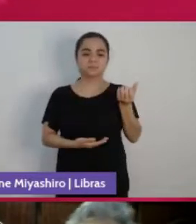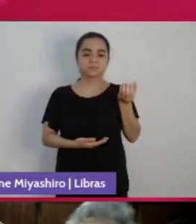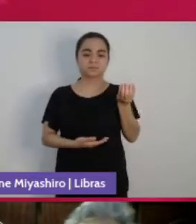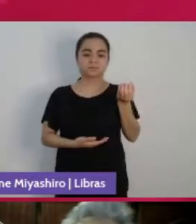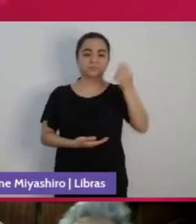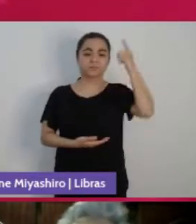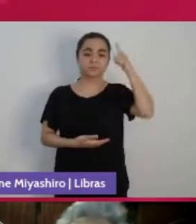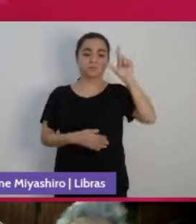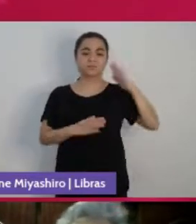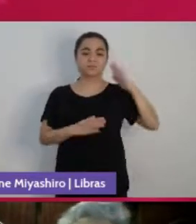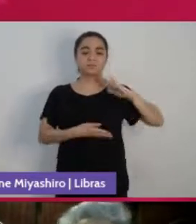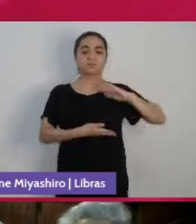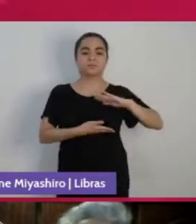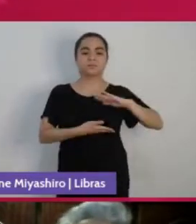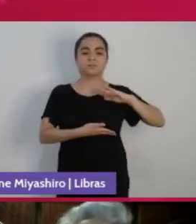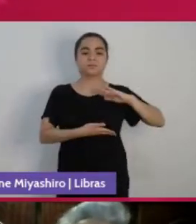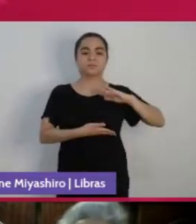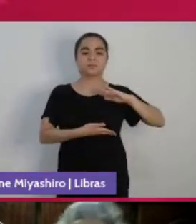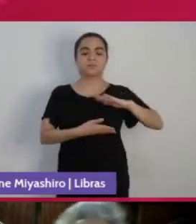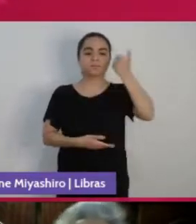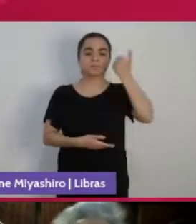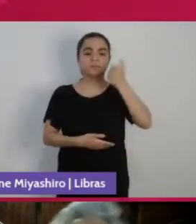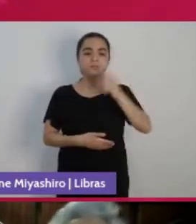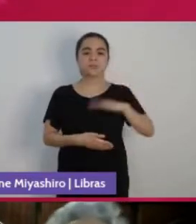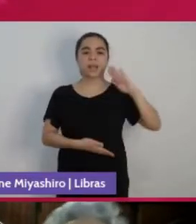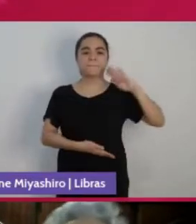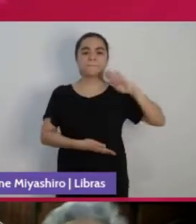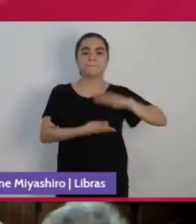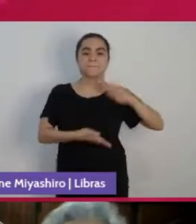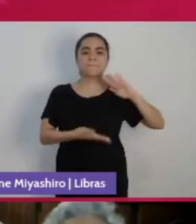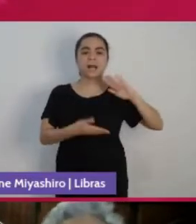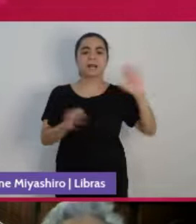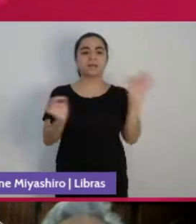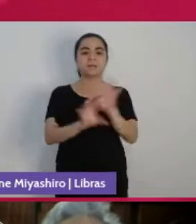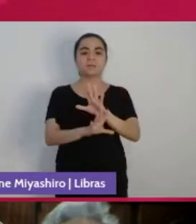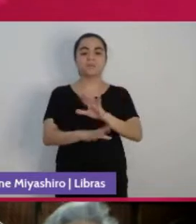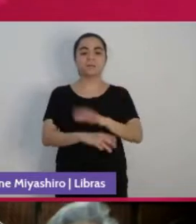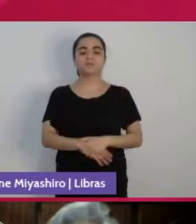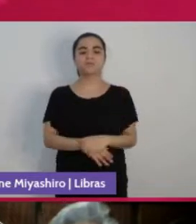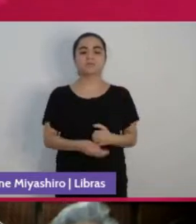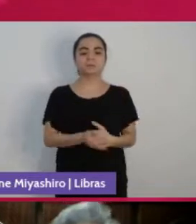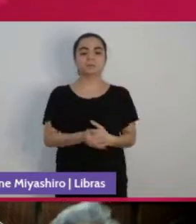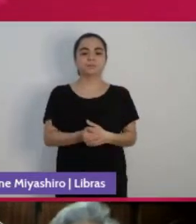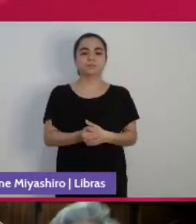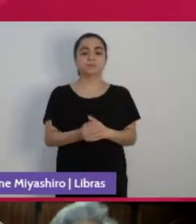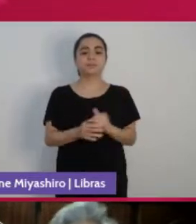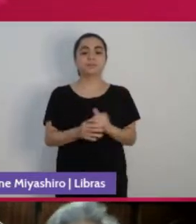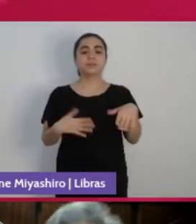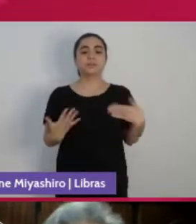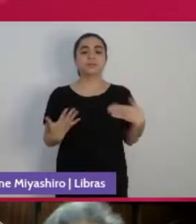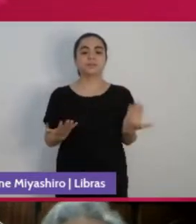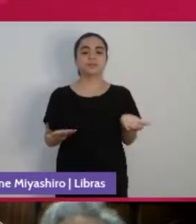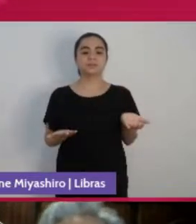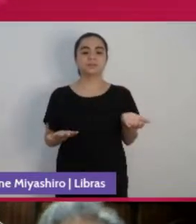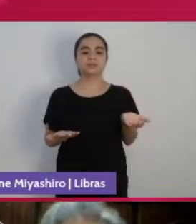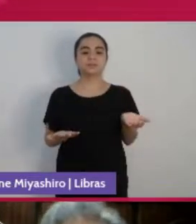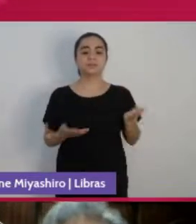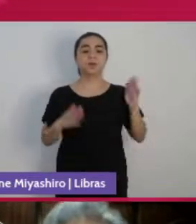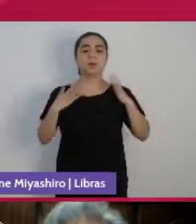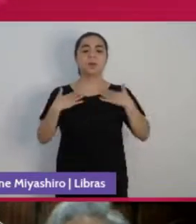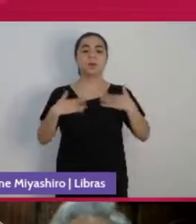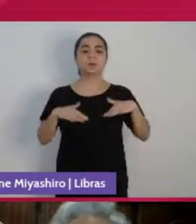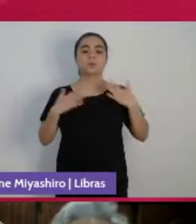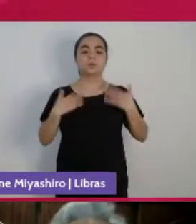acomoda. Depois é só aquela compressãozinha e pronto. Tá? Então, assim, é até um conforto a mais